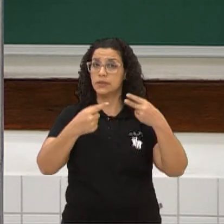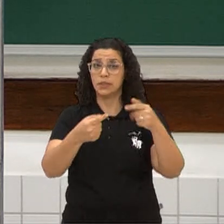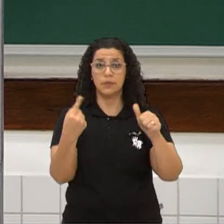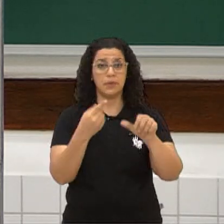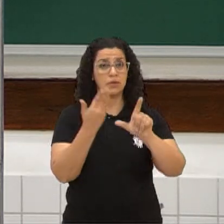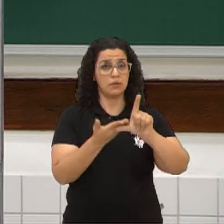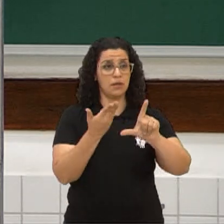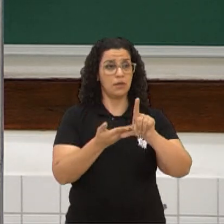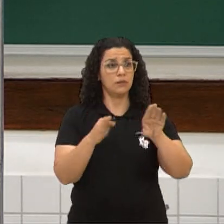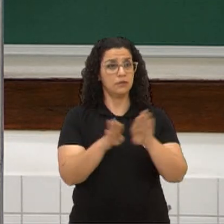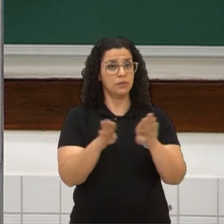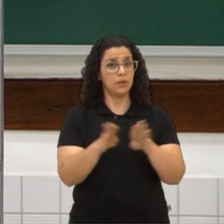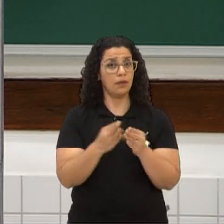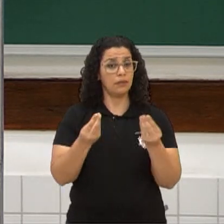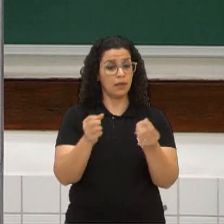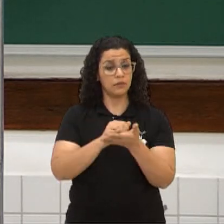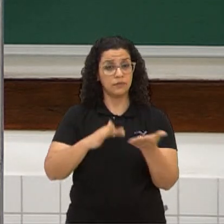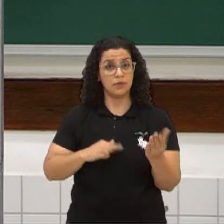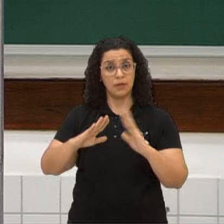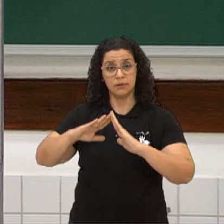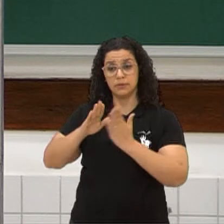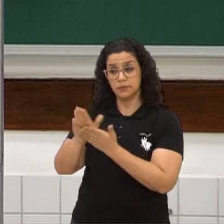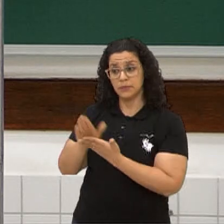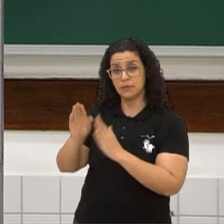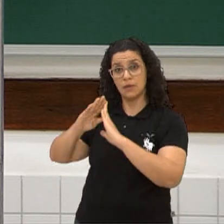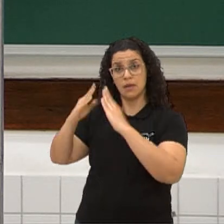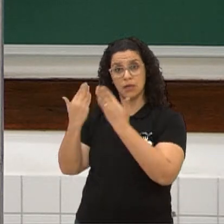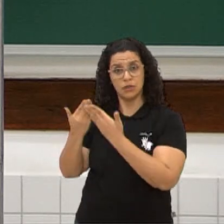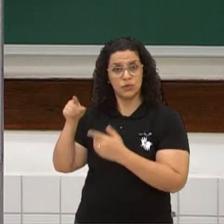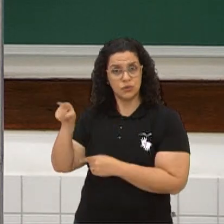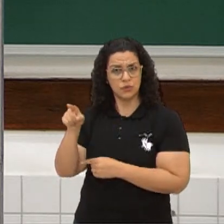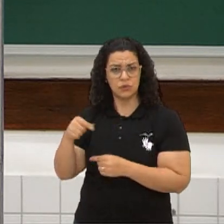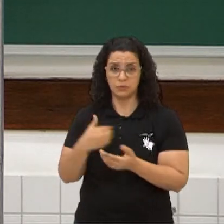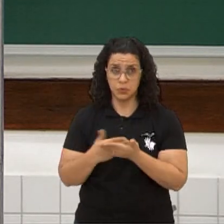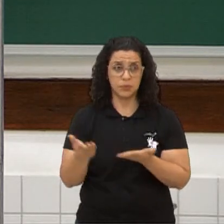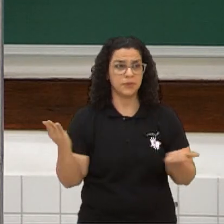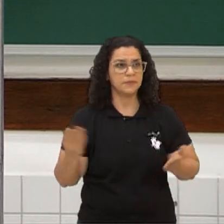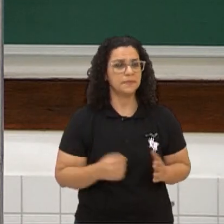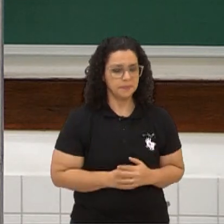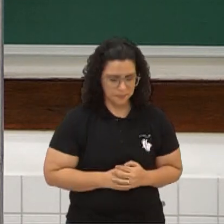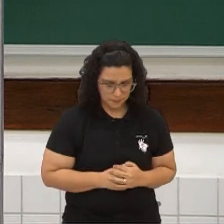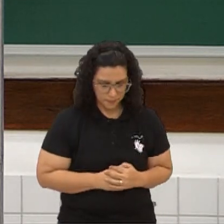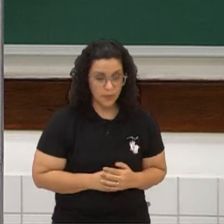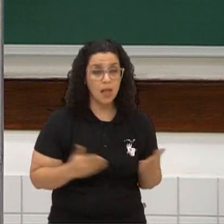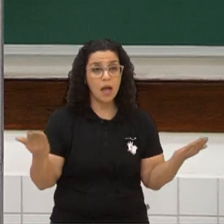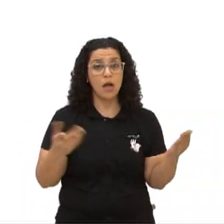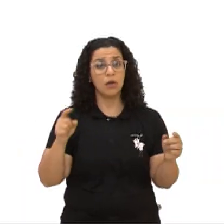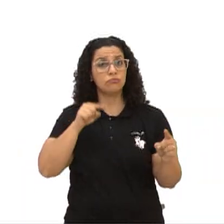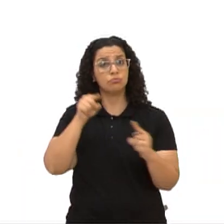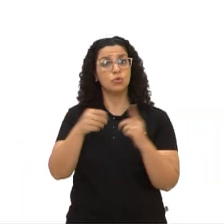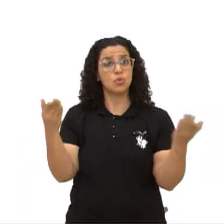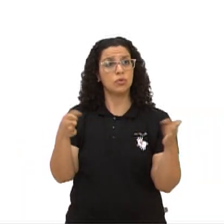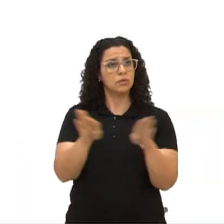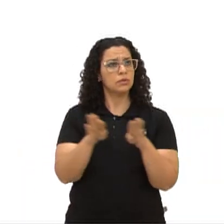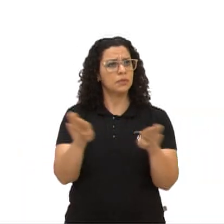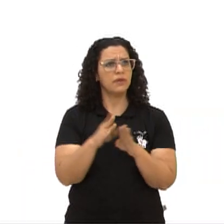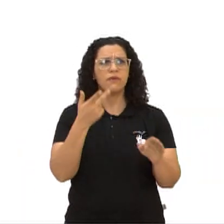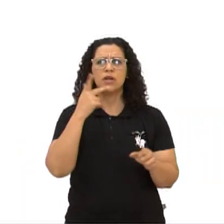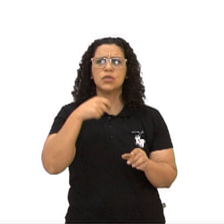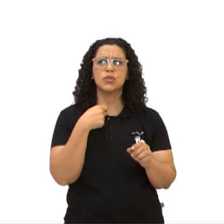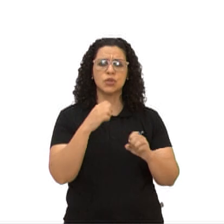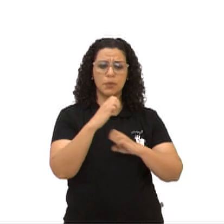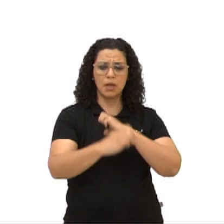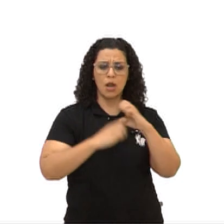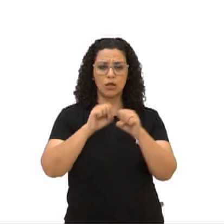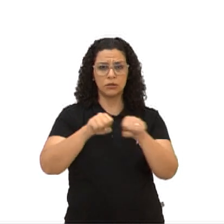do Classroom ou entregue a atividade impressa na escola. Vamos começar? Então, o objetivo de hoje é falar sobre